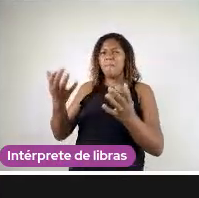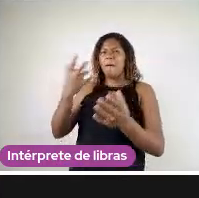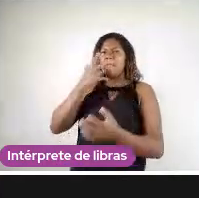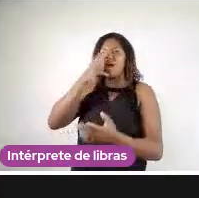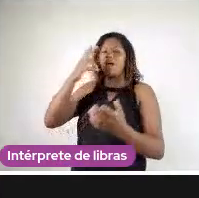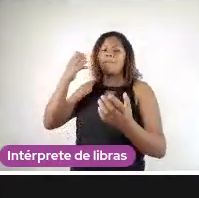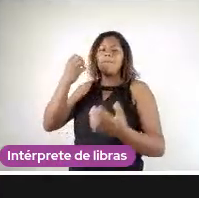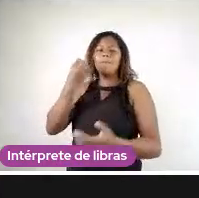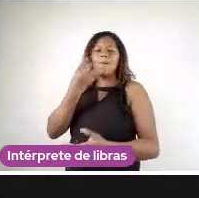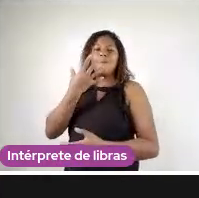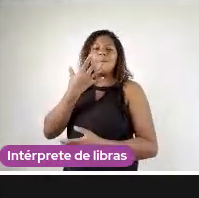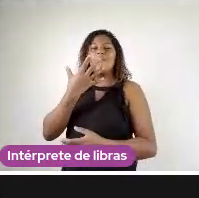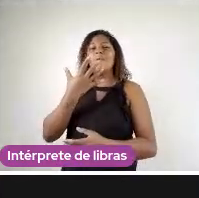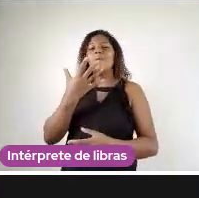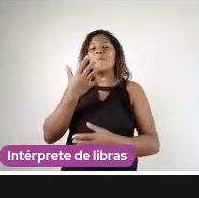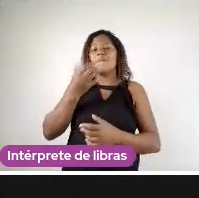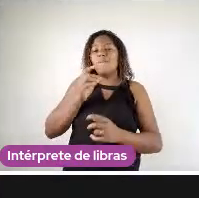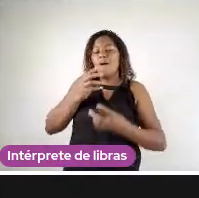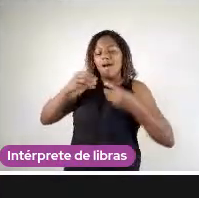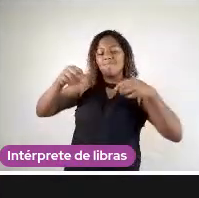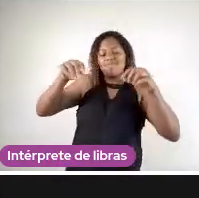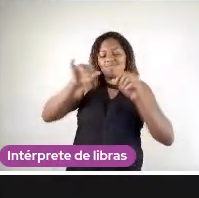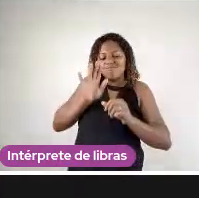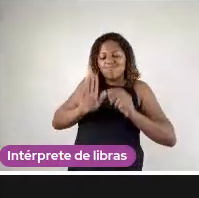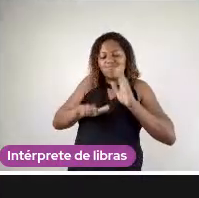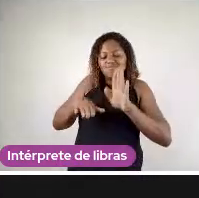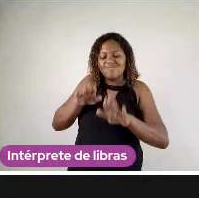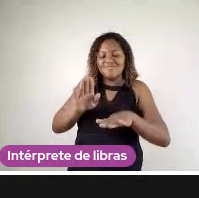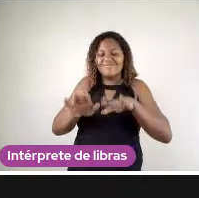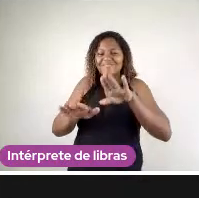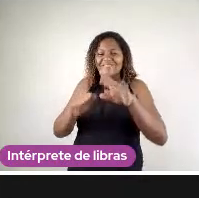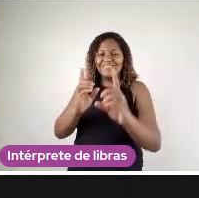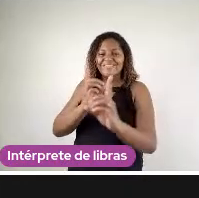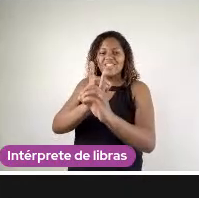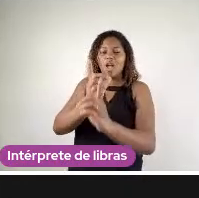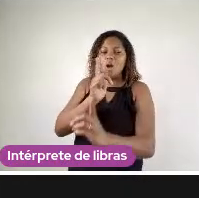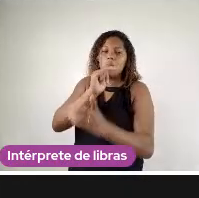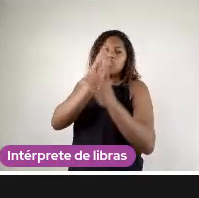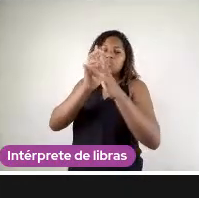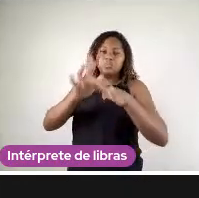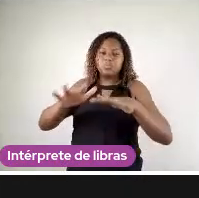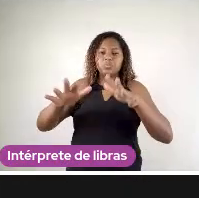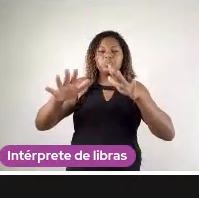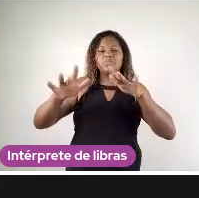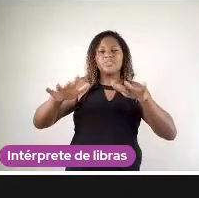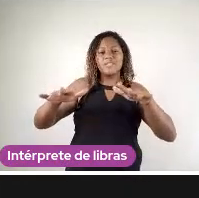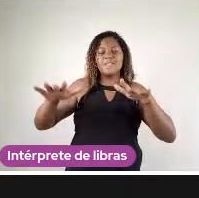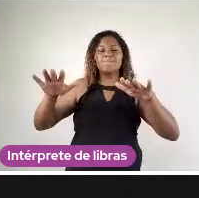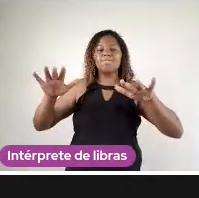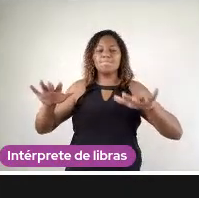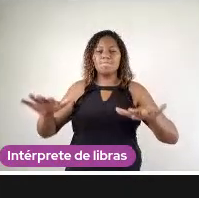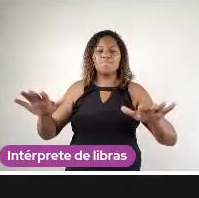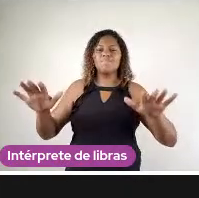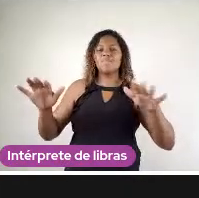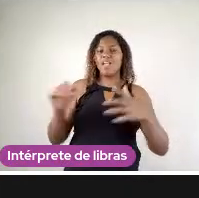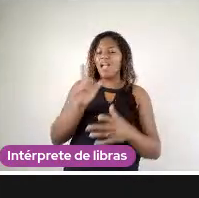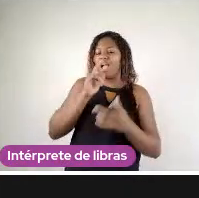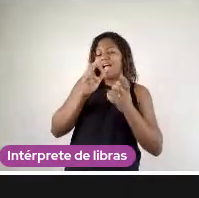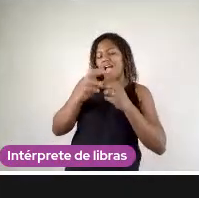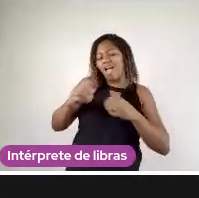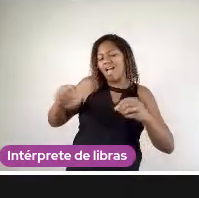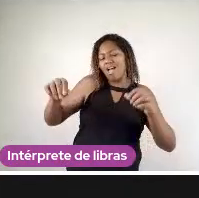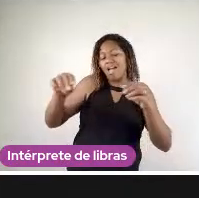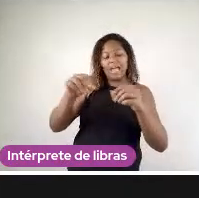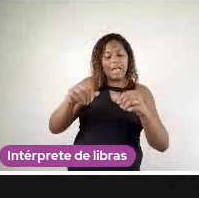pegada imersa no mar se desfaz. Lá areia preta que o